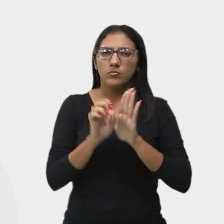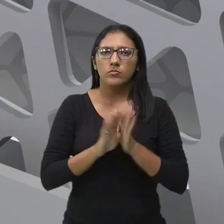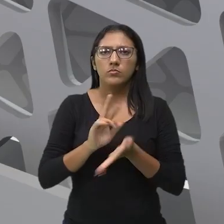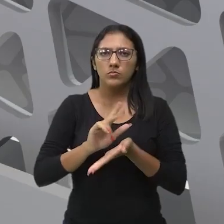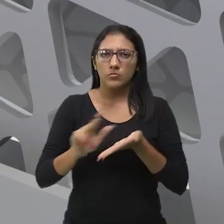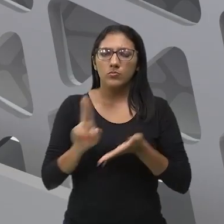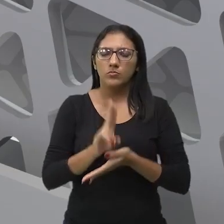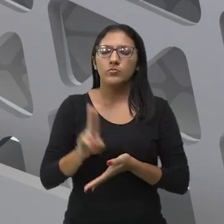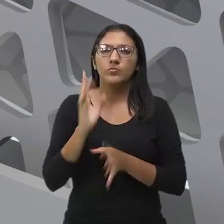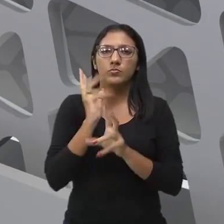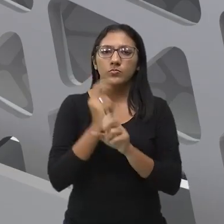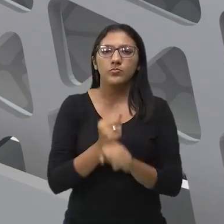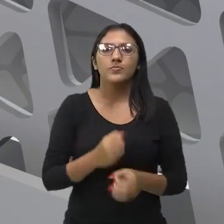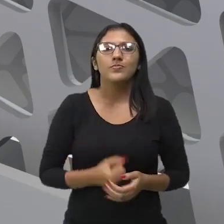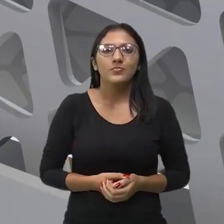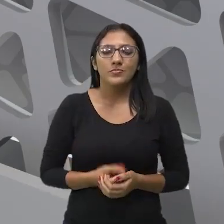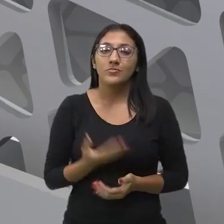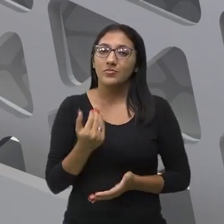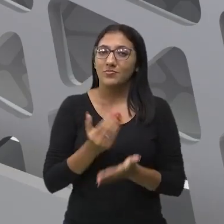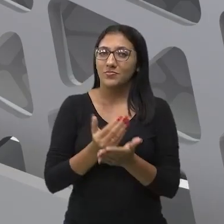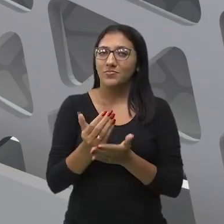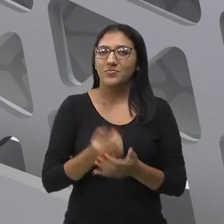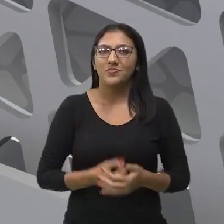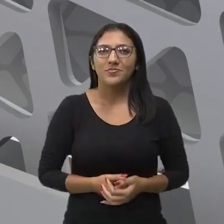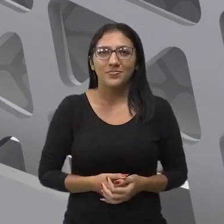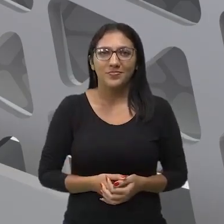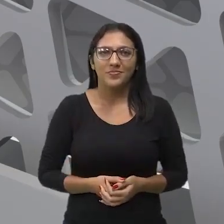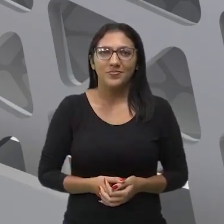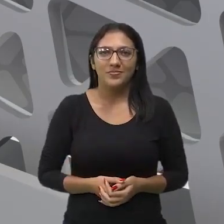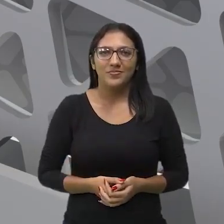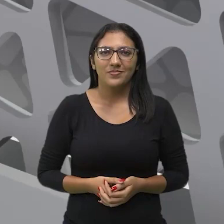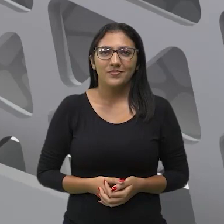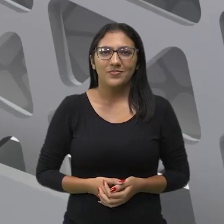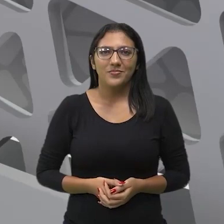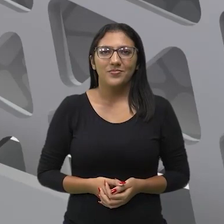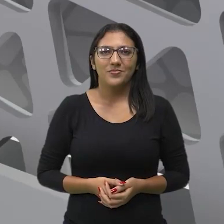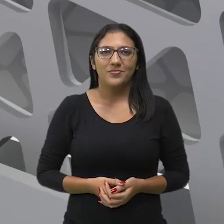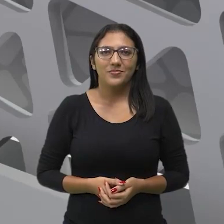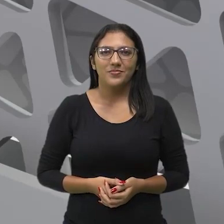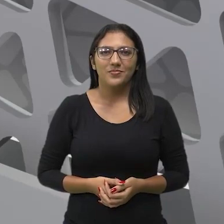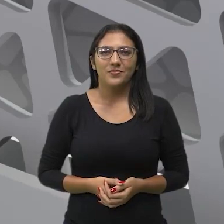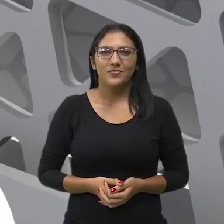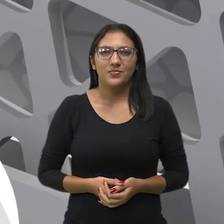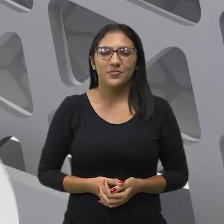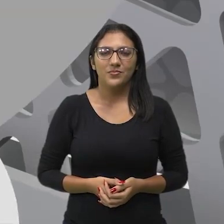problemas. Muito bem, alunos, vamos ao início da nossa aula?